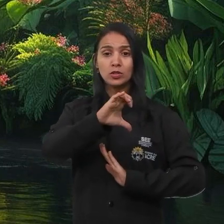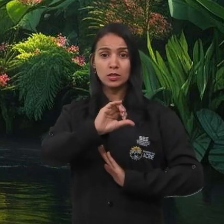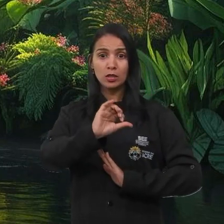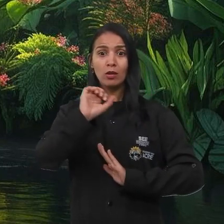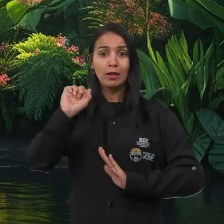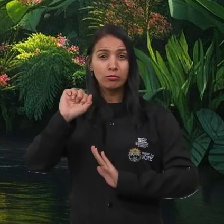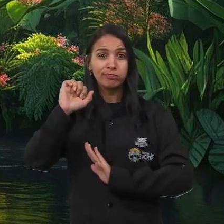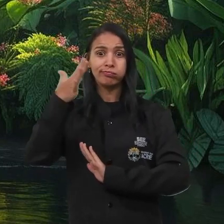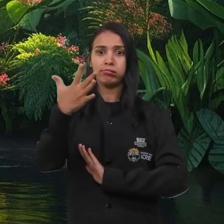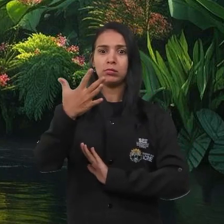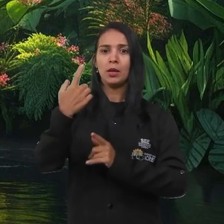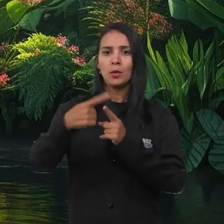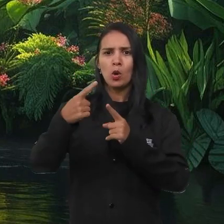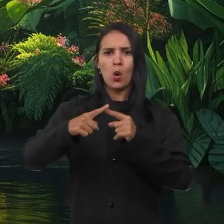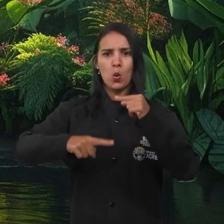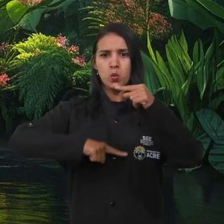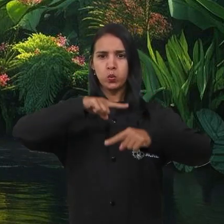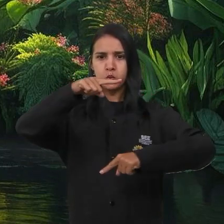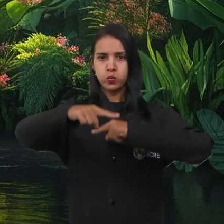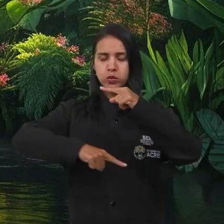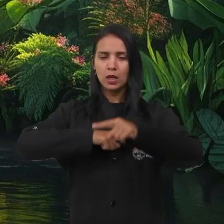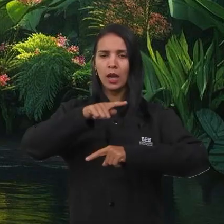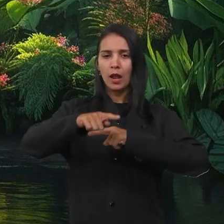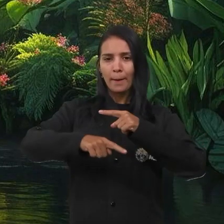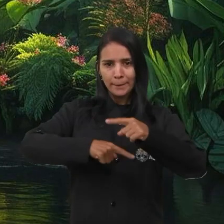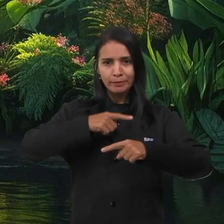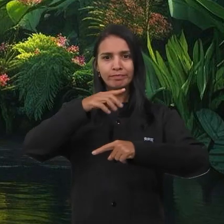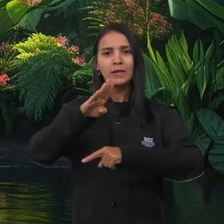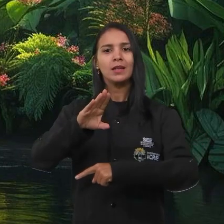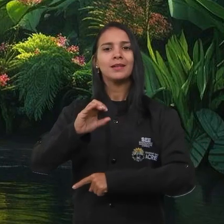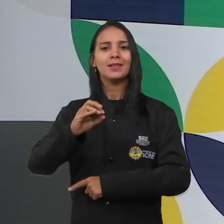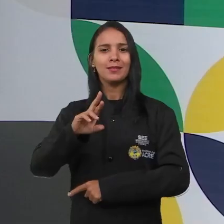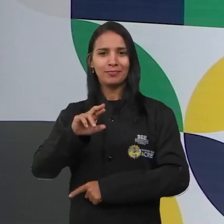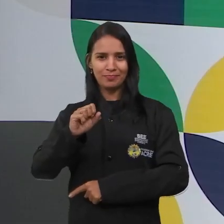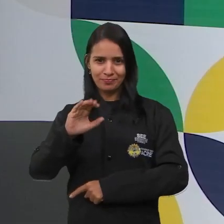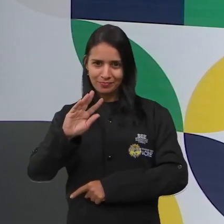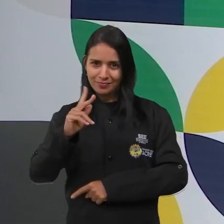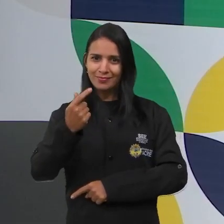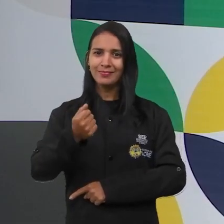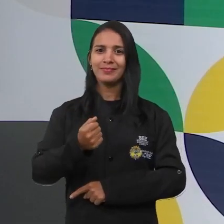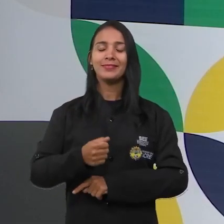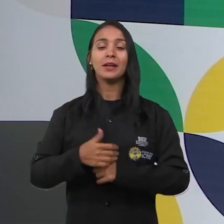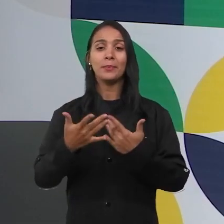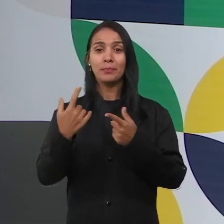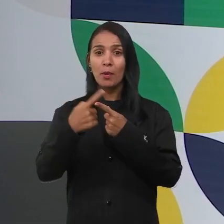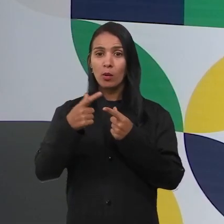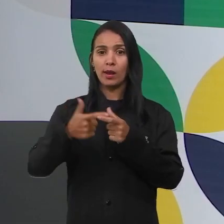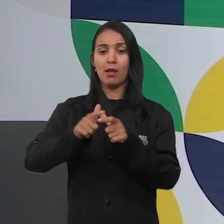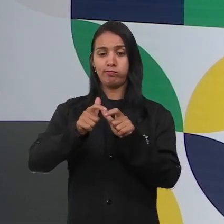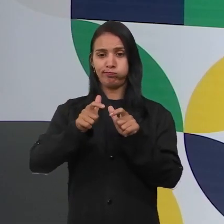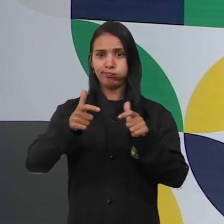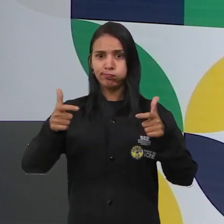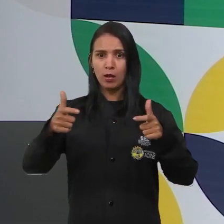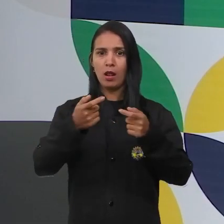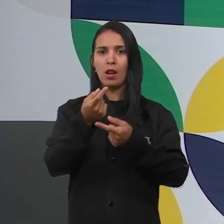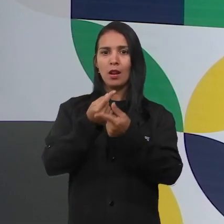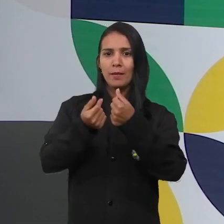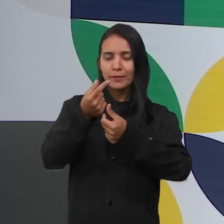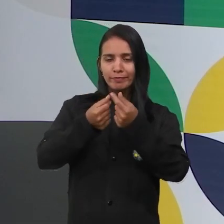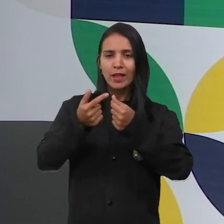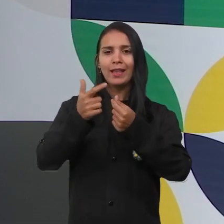um intenso ciclo da borracha. A borracha estava em ascensão economicamente e várias